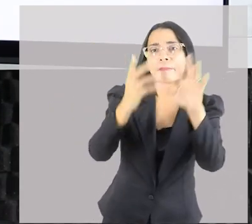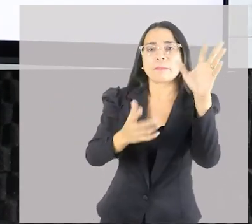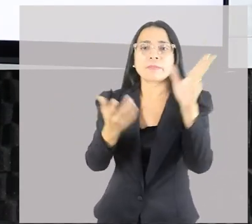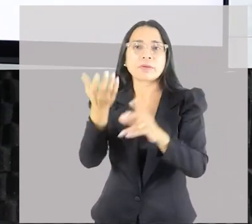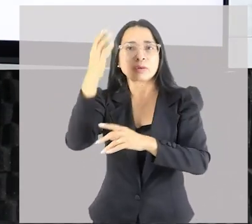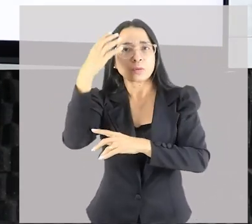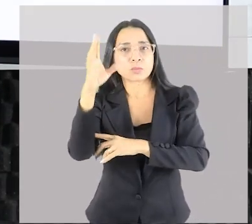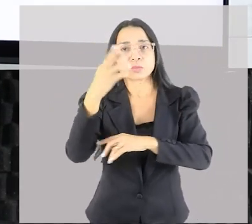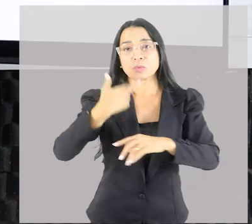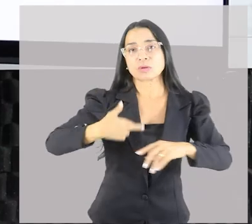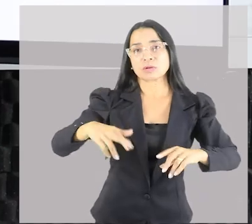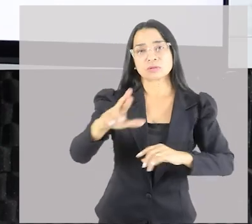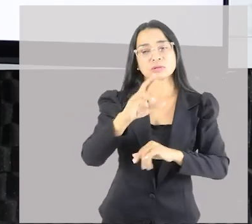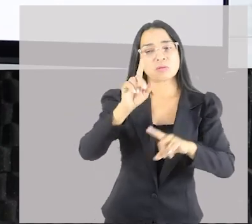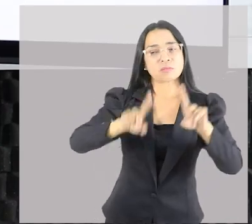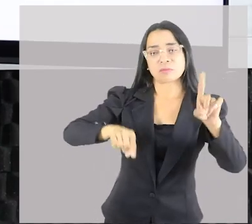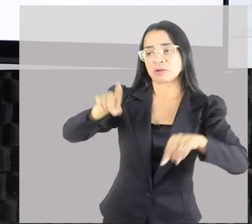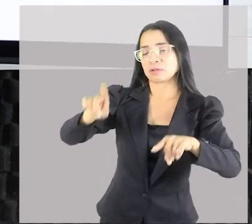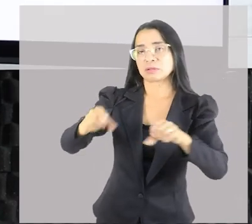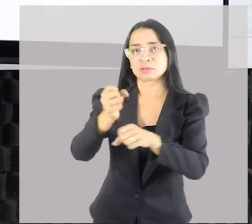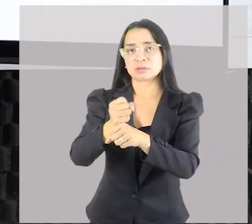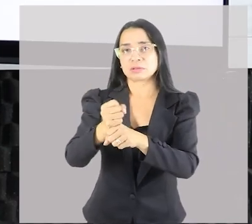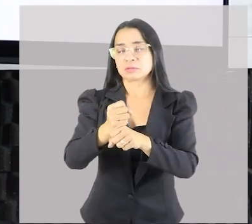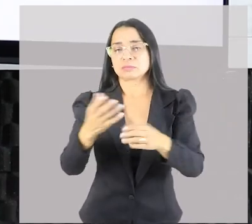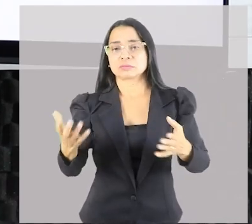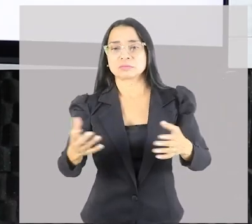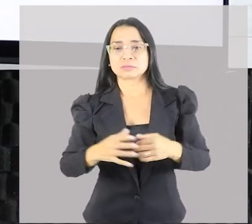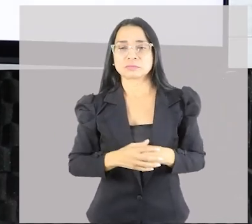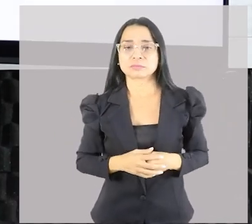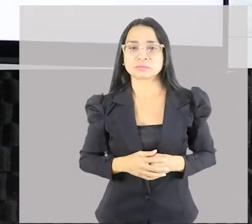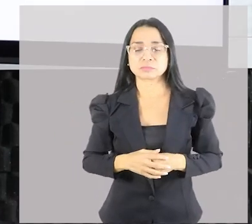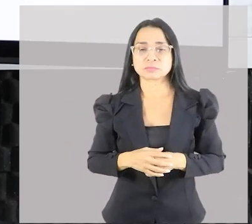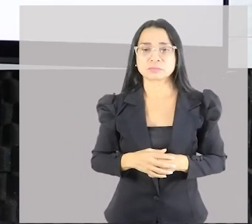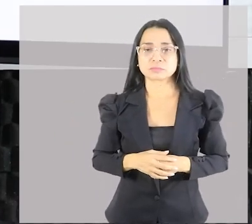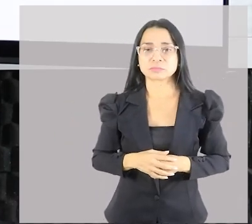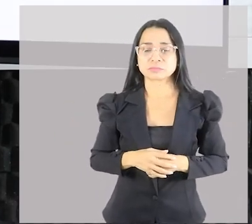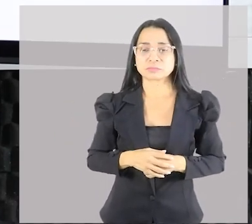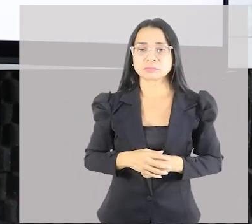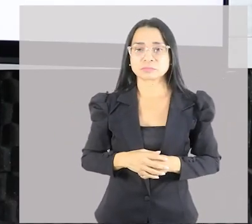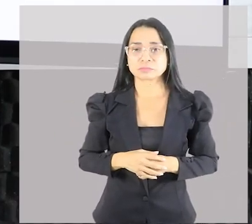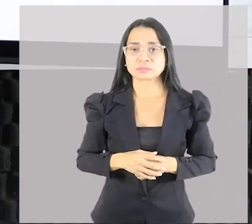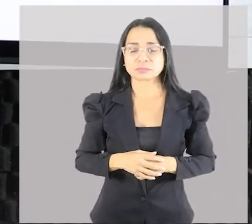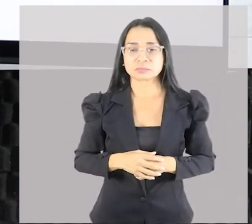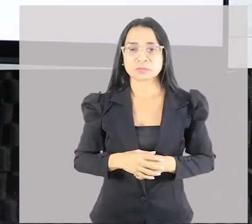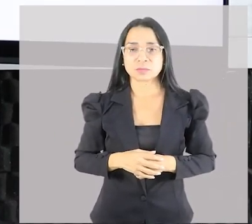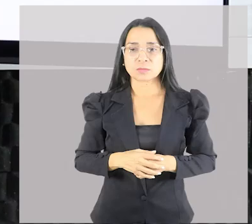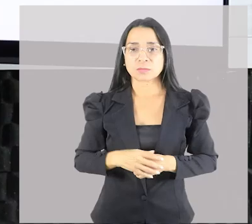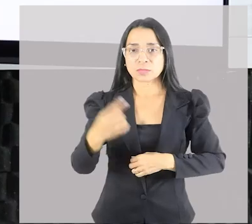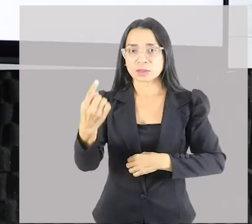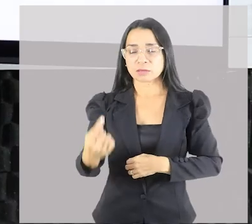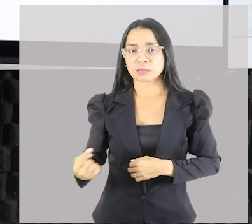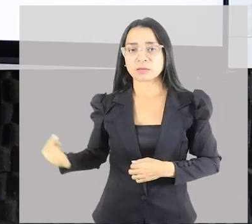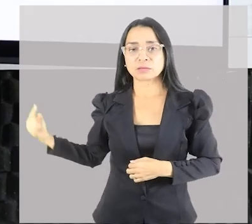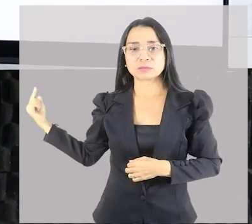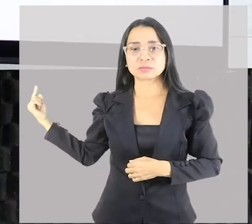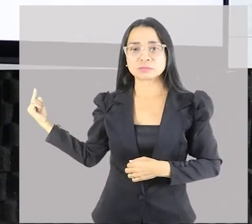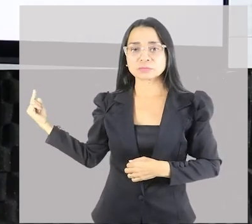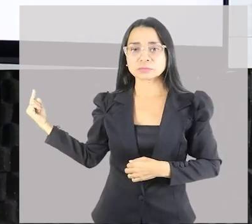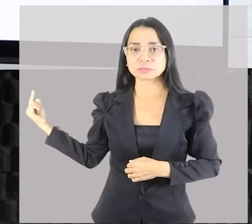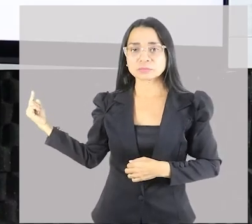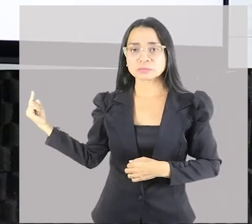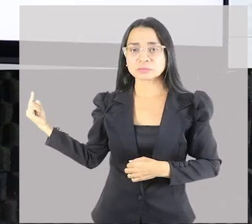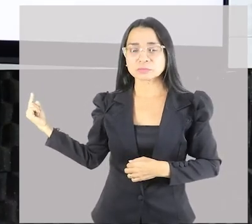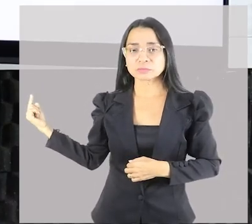religião, vai variando de ano para ano, certo? A indumentária dos participantes representa a devoção a Santo